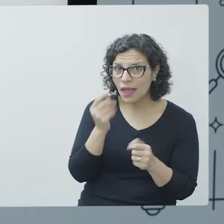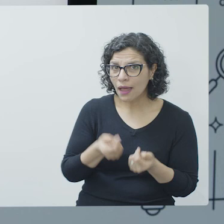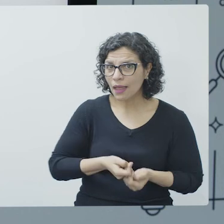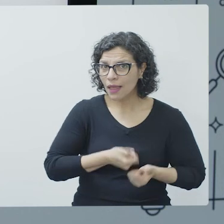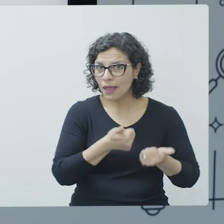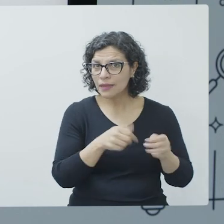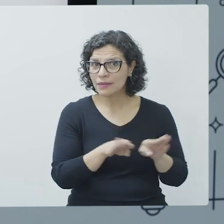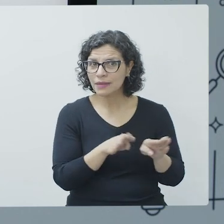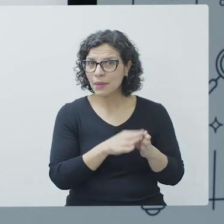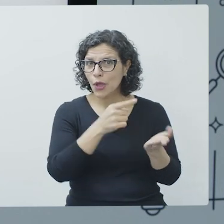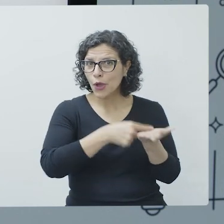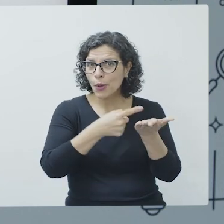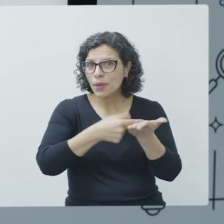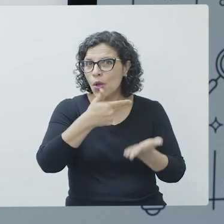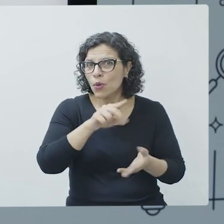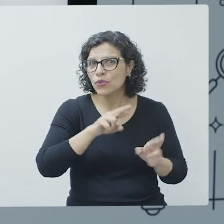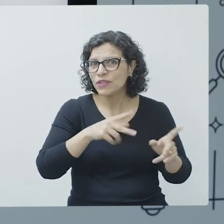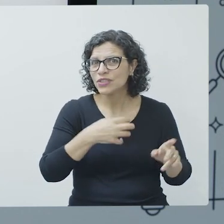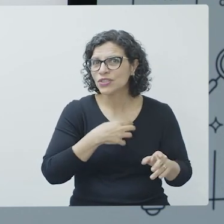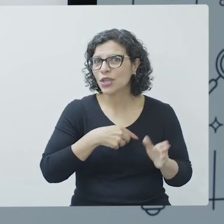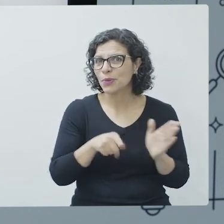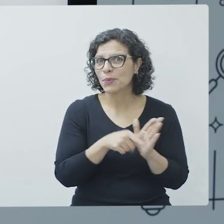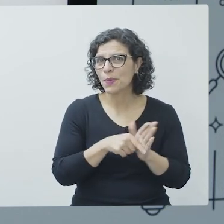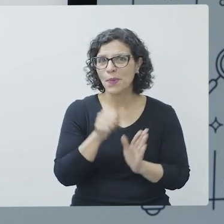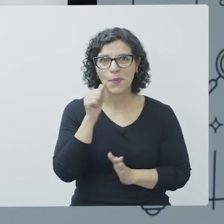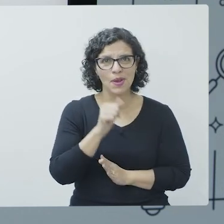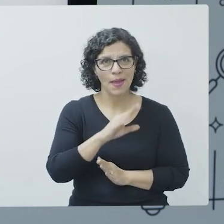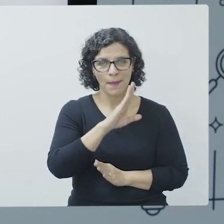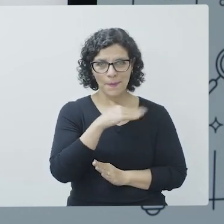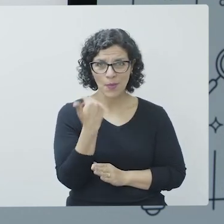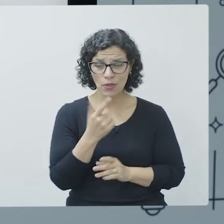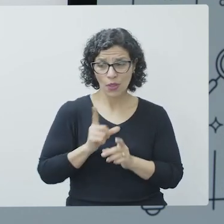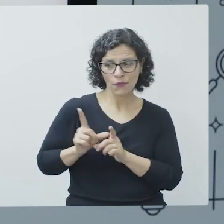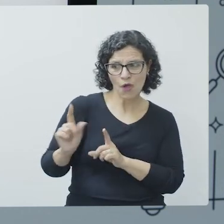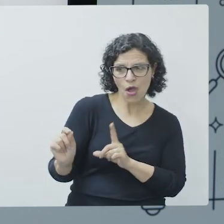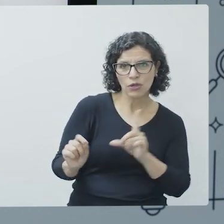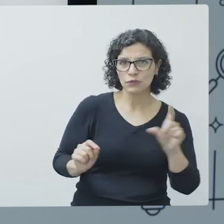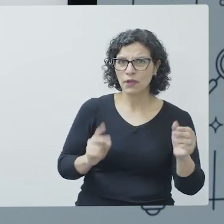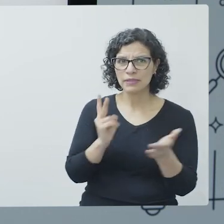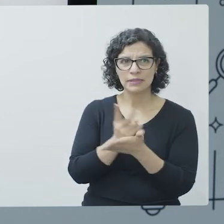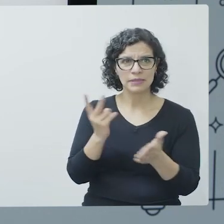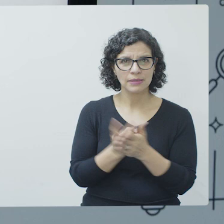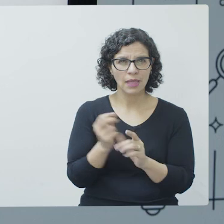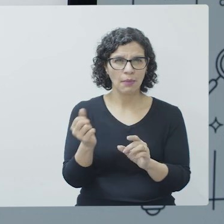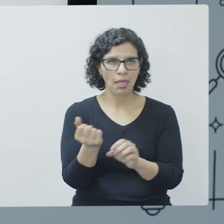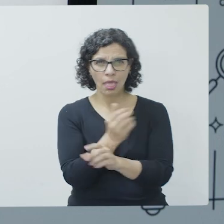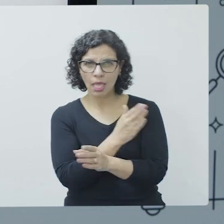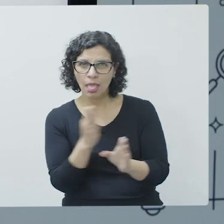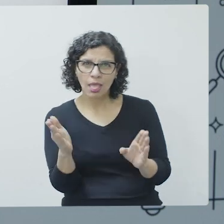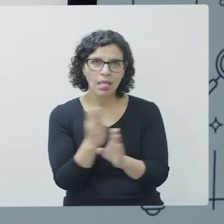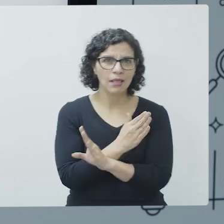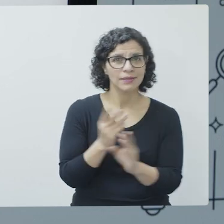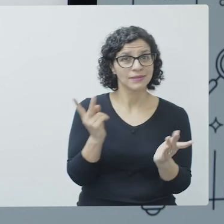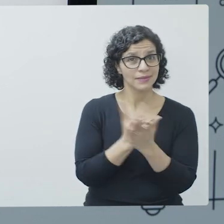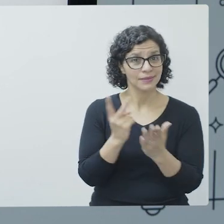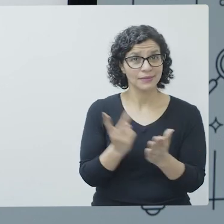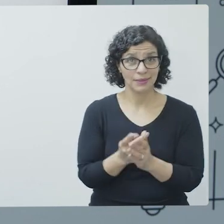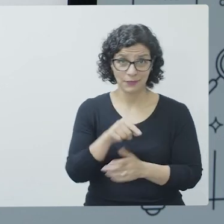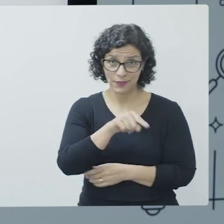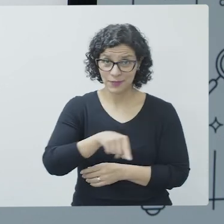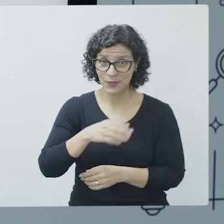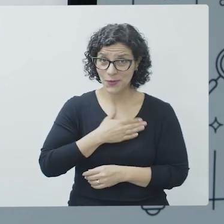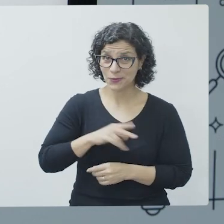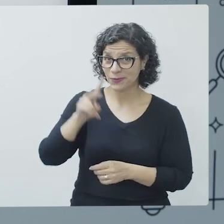coisas? Outros acordos? Será que adiantaria ele ficar fugindo, né? E sempre a morte encontrando?